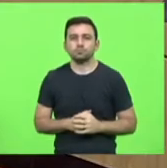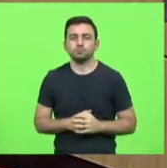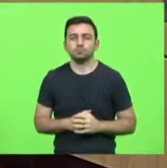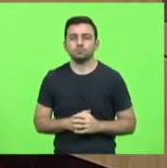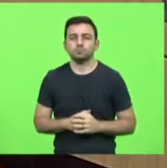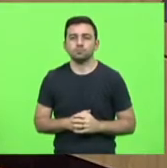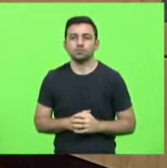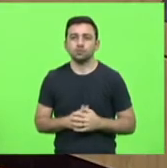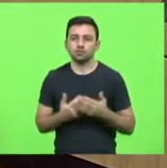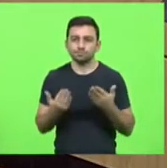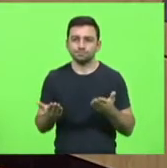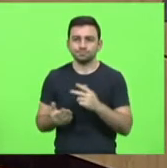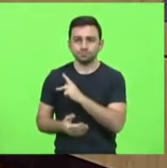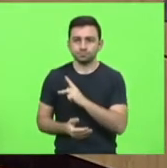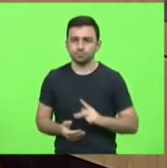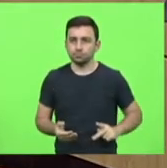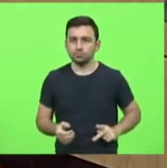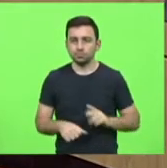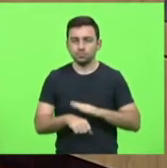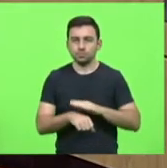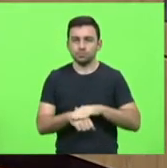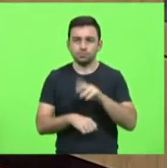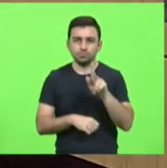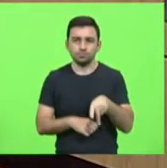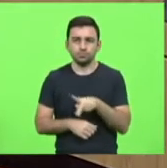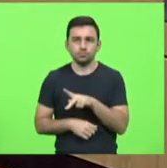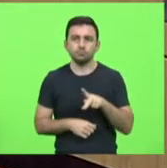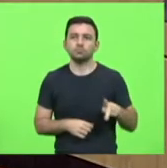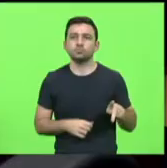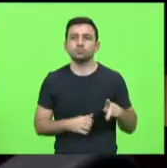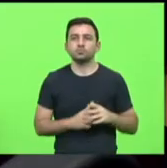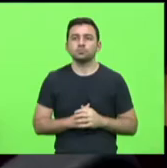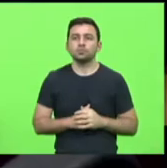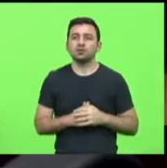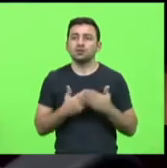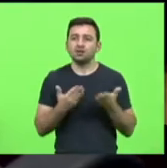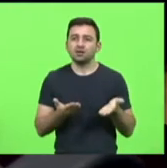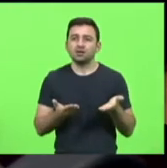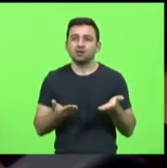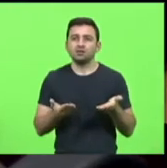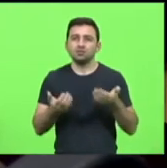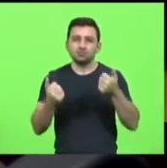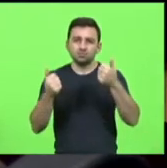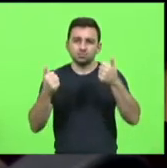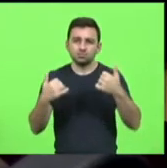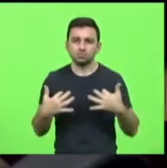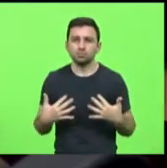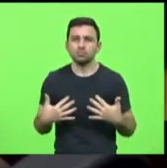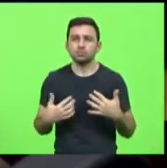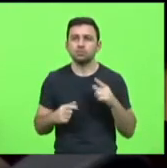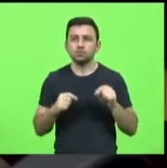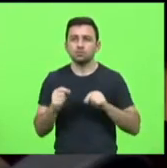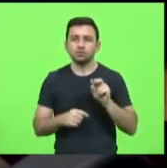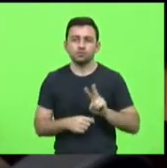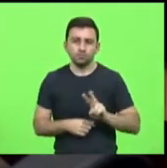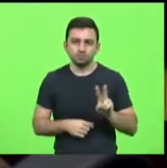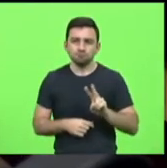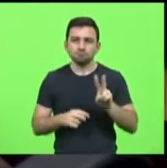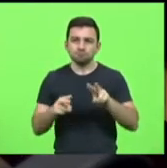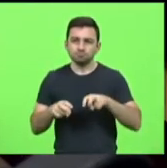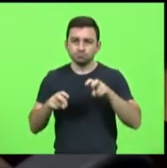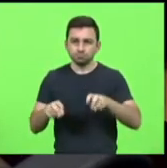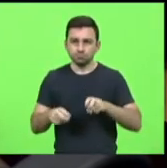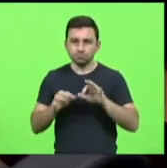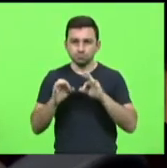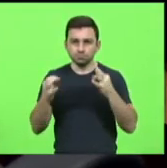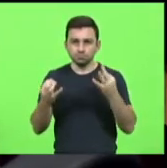um projeto do deputado Padre Pedro e que traz no seu escopo aí a valorização da agricultura familiar